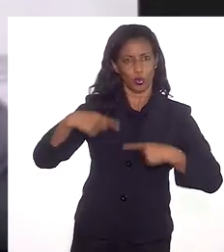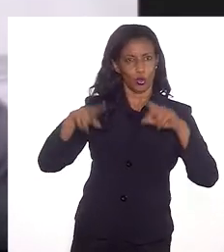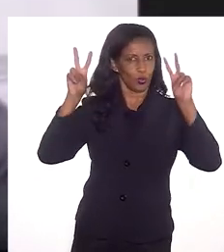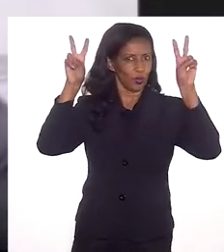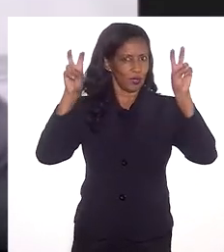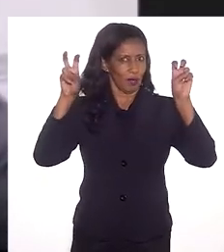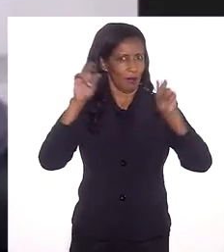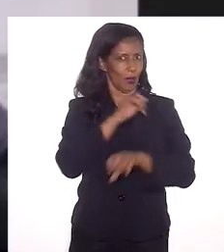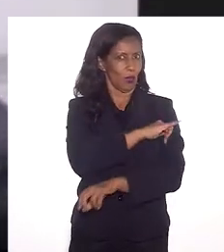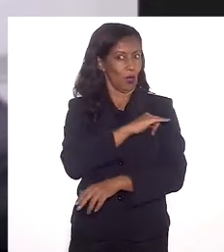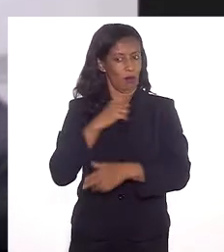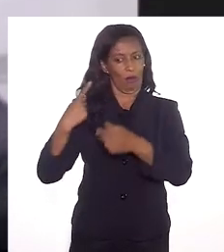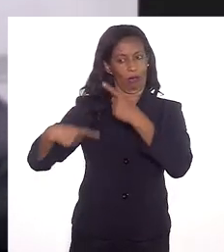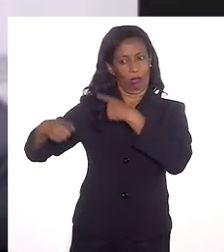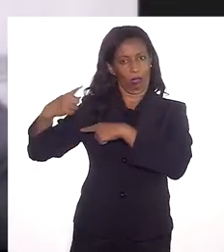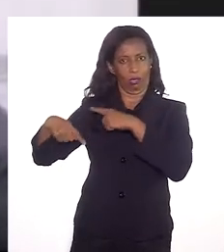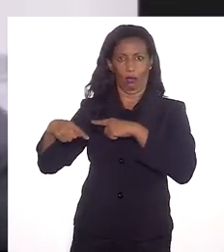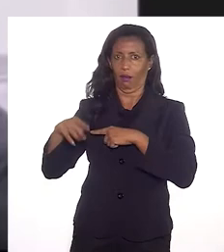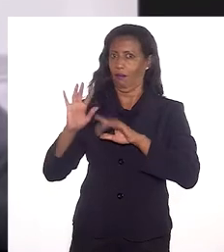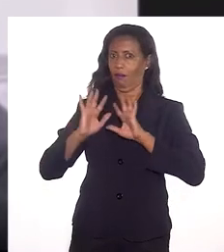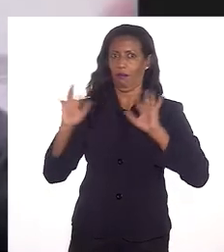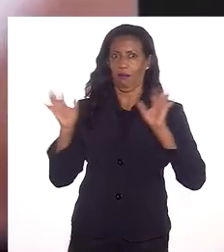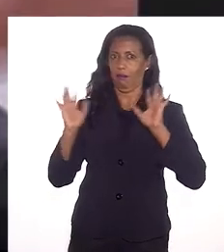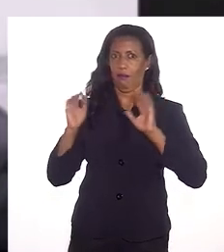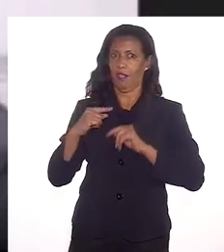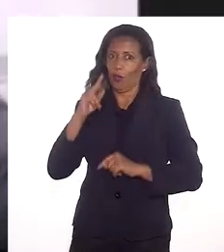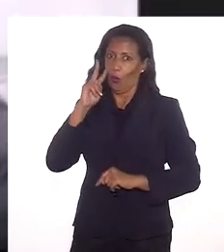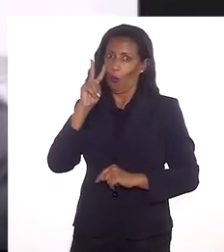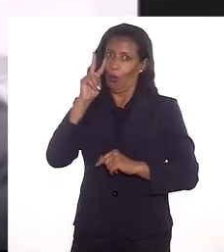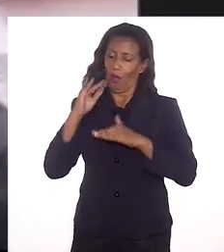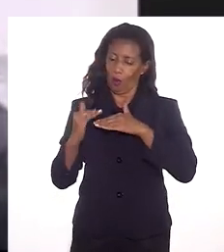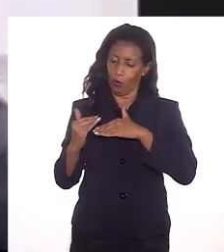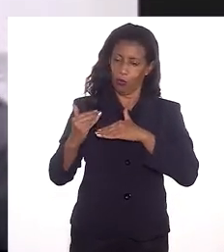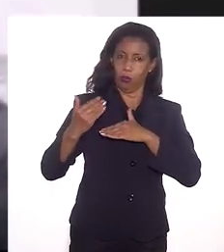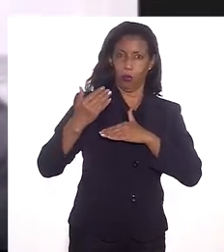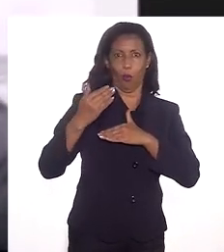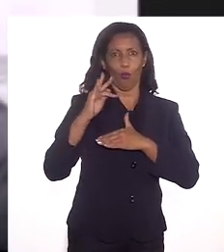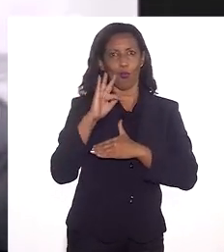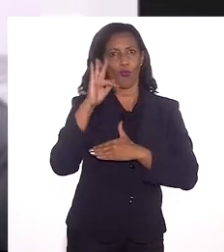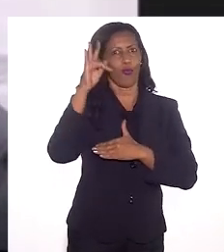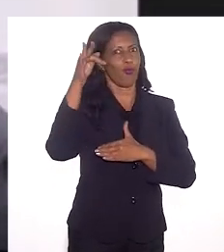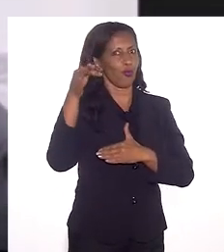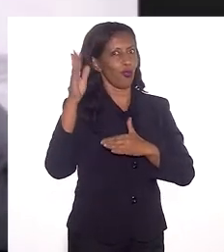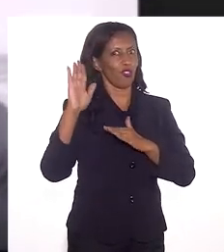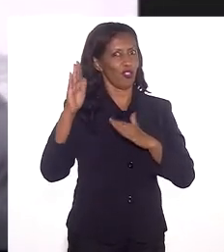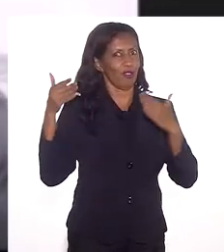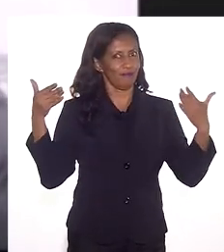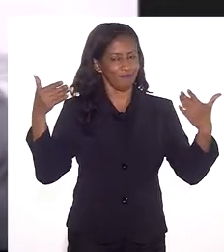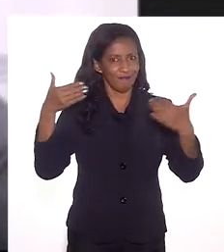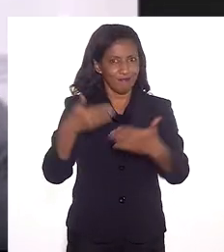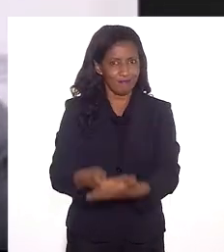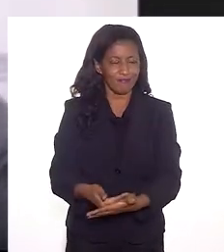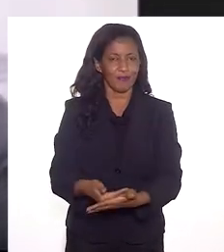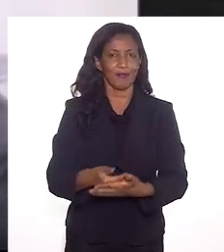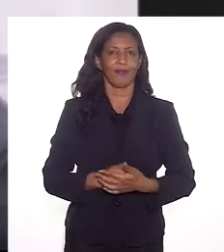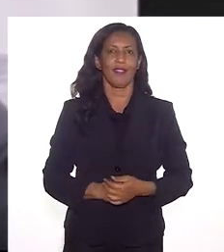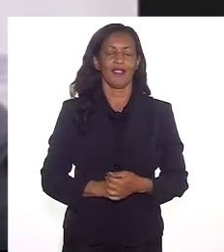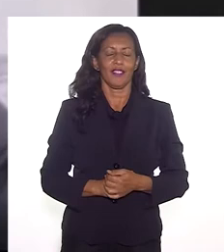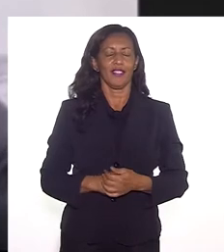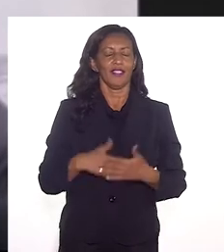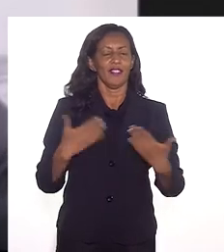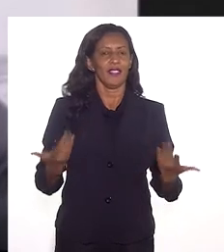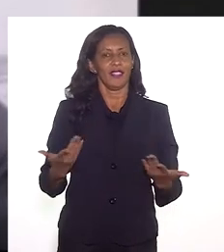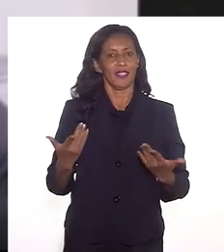esse tema no Rio de Janeiro é ficar para trás e a gente tá olhando para frente para esse futuro que já chegou né na verdade